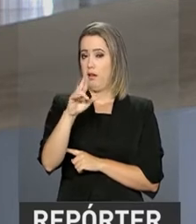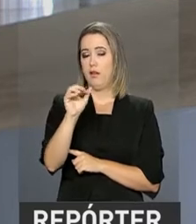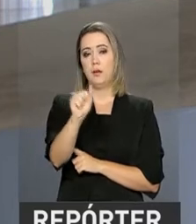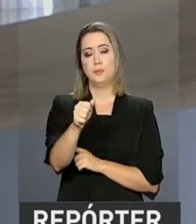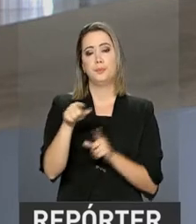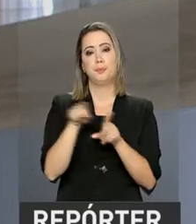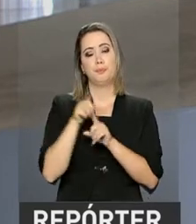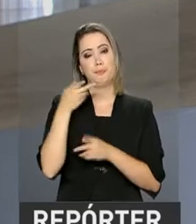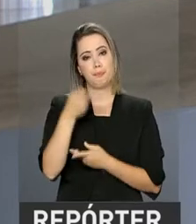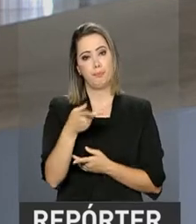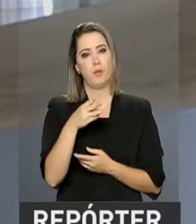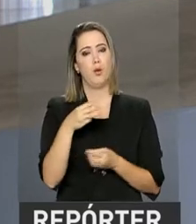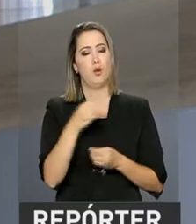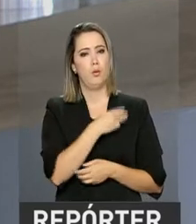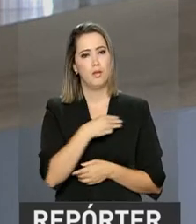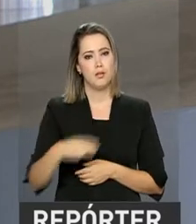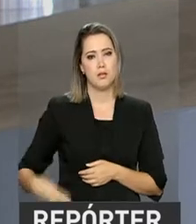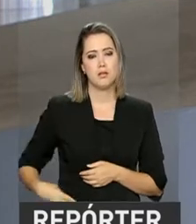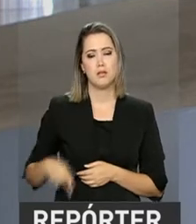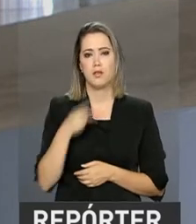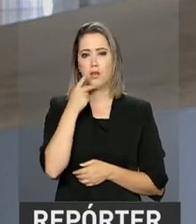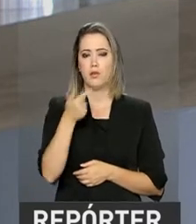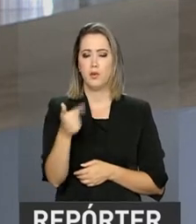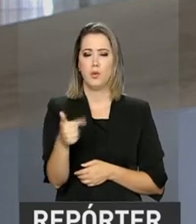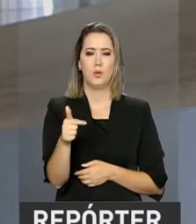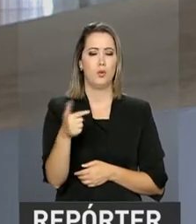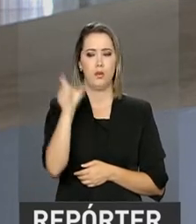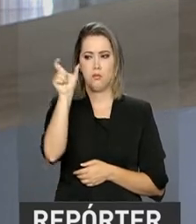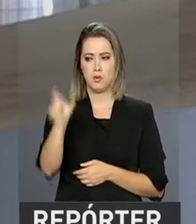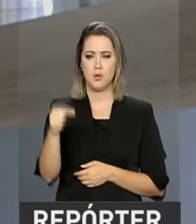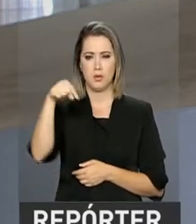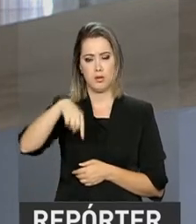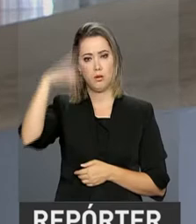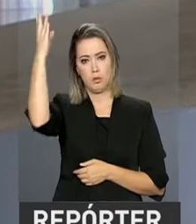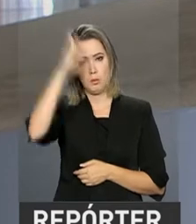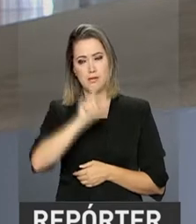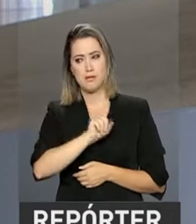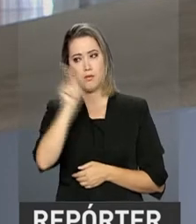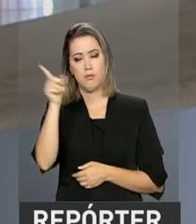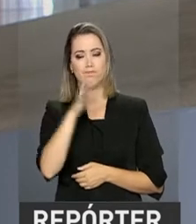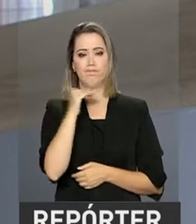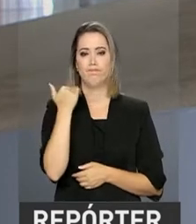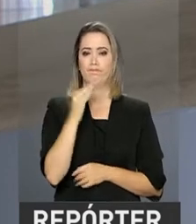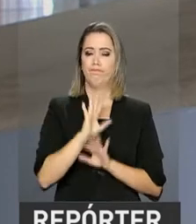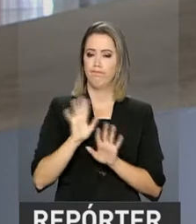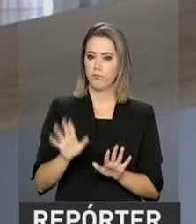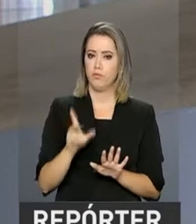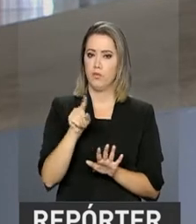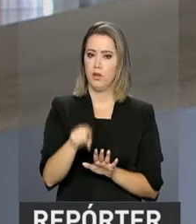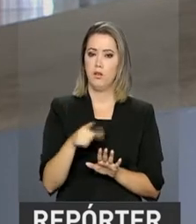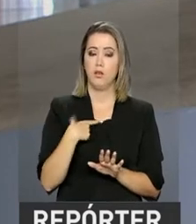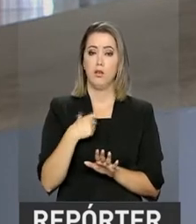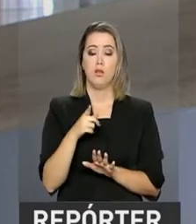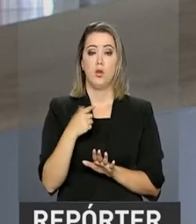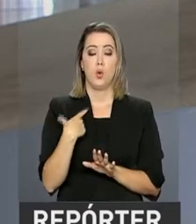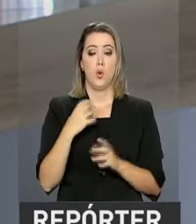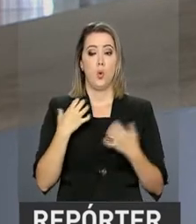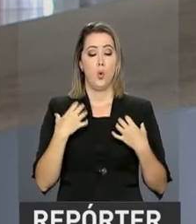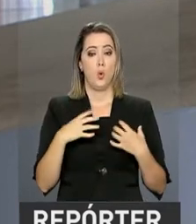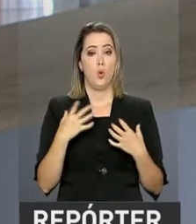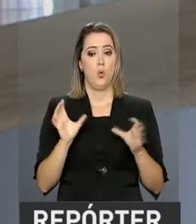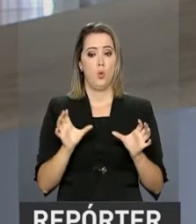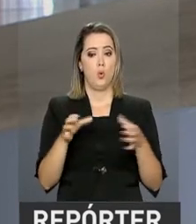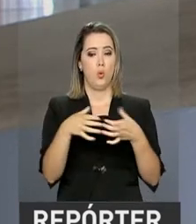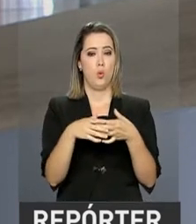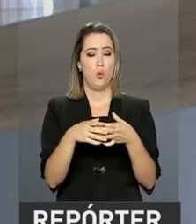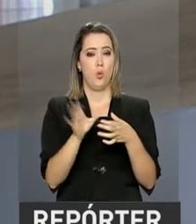brasileiro não existem brasileiros e brasileiras entre as vítimas o estado islâmico grupo terrorista